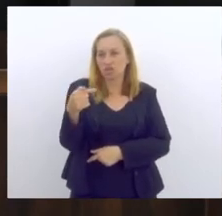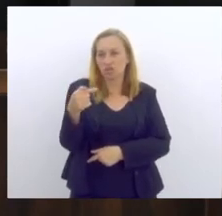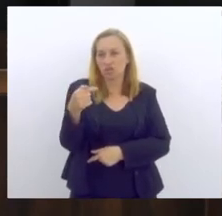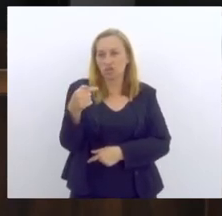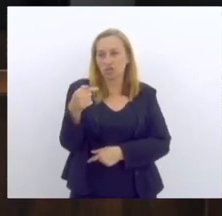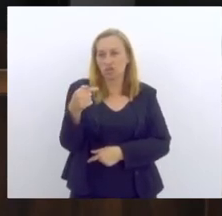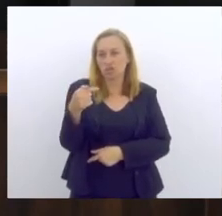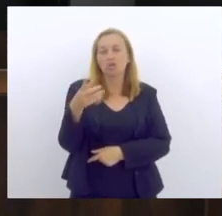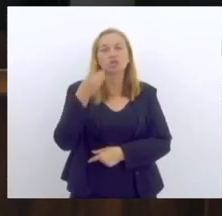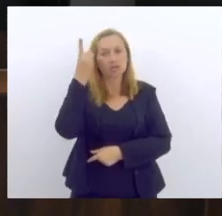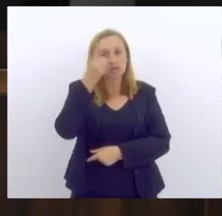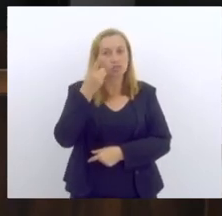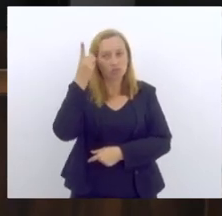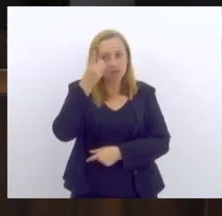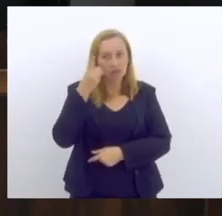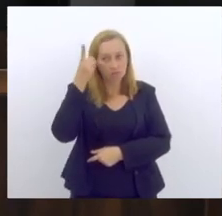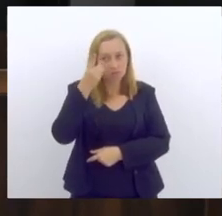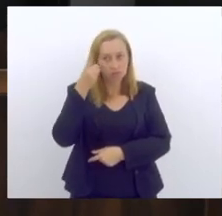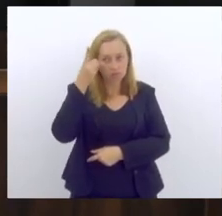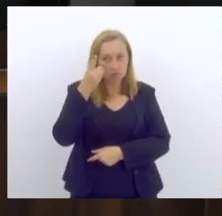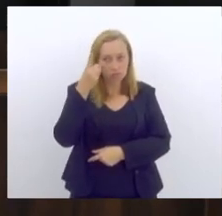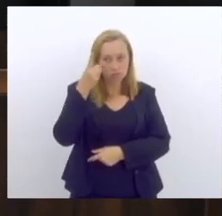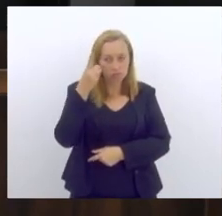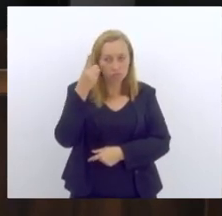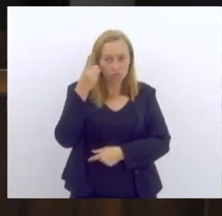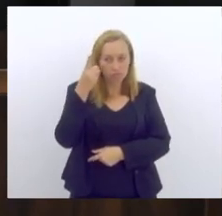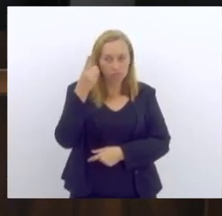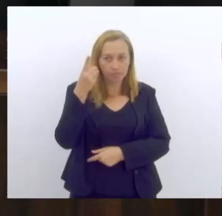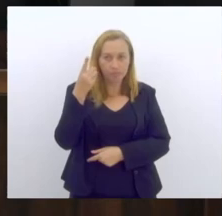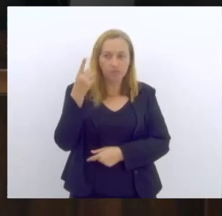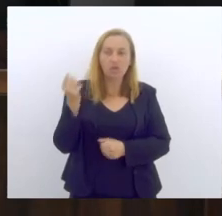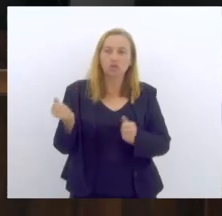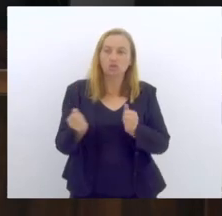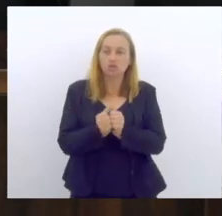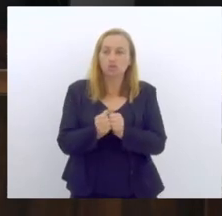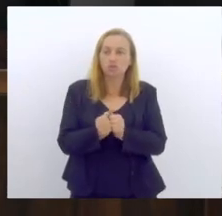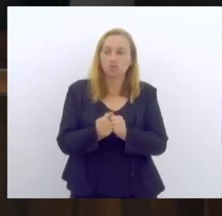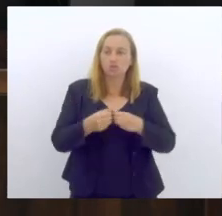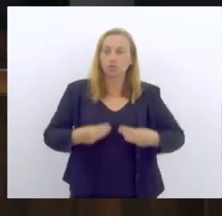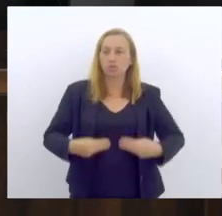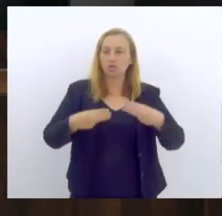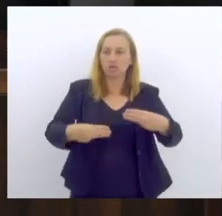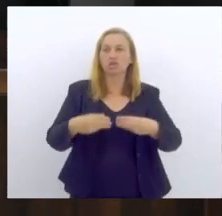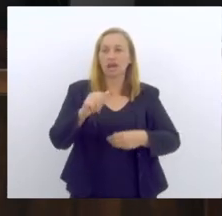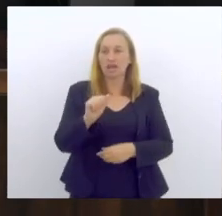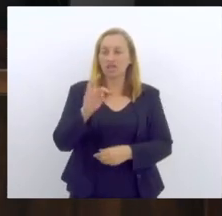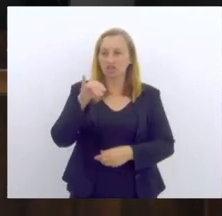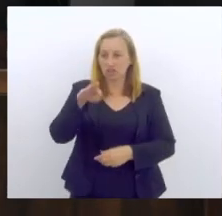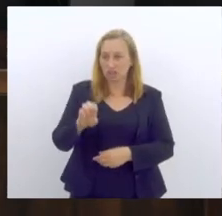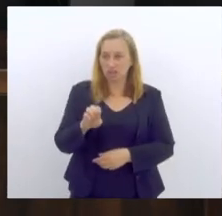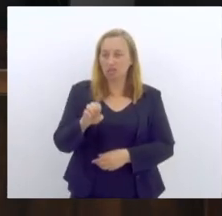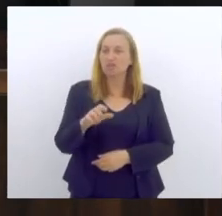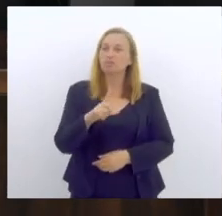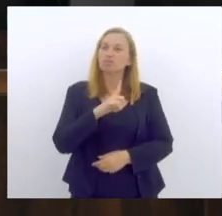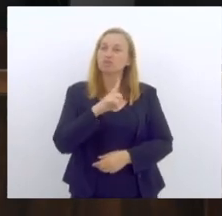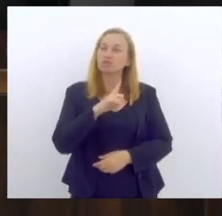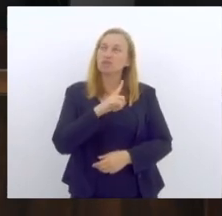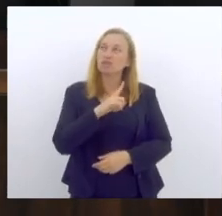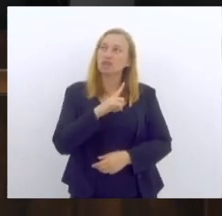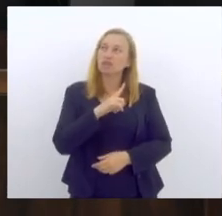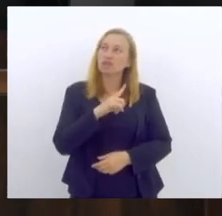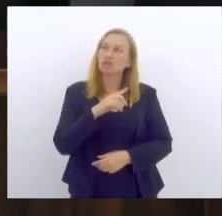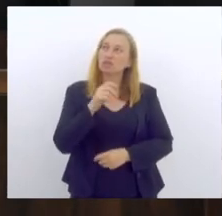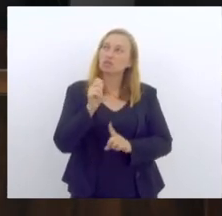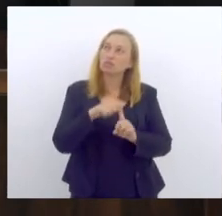com 27 Deputados aqui juntamente com o Ministro Alexandre Padilha e nós vamos ter Possivelmente